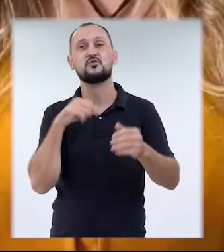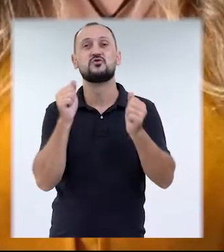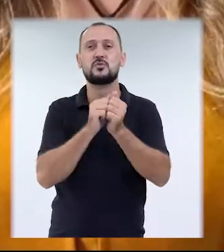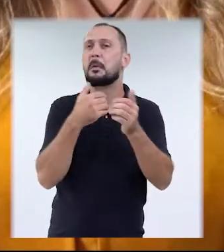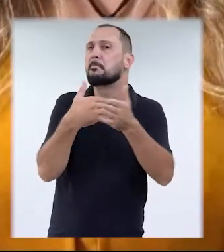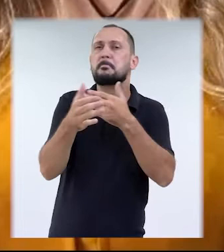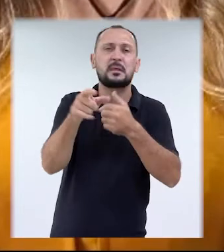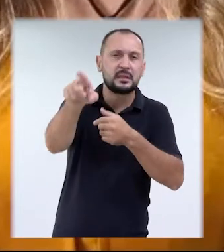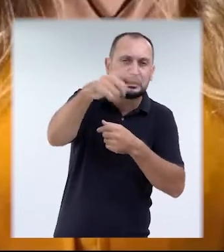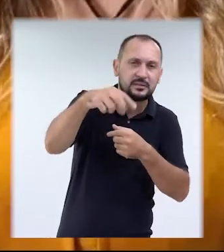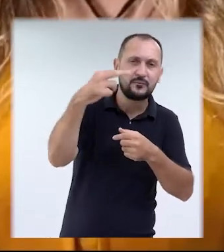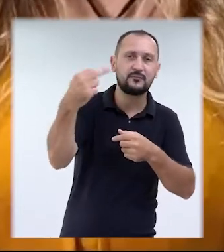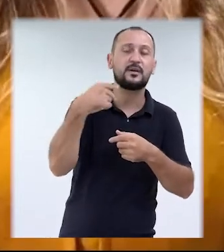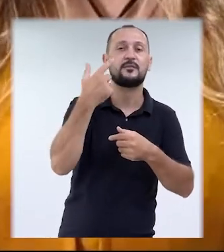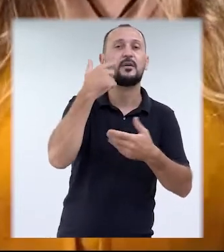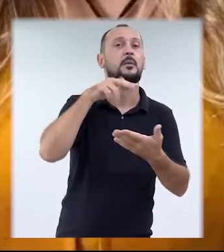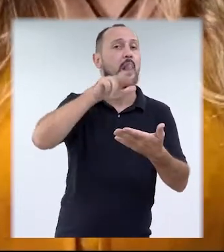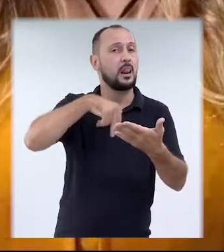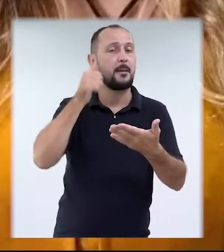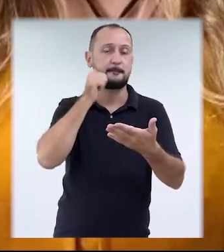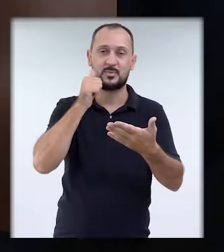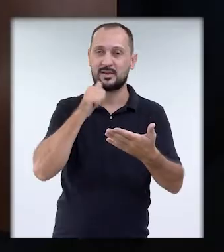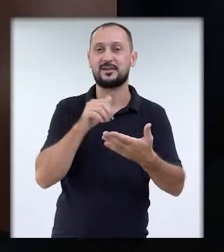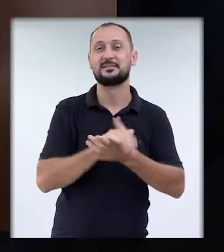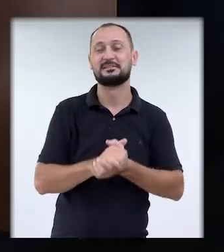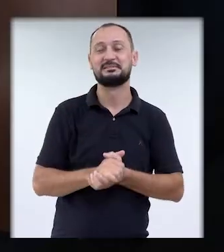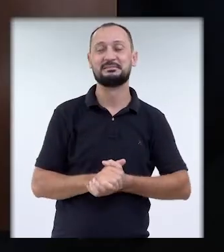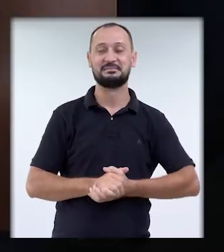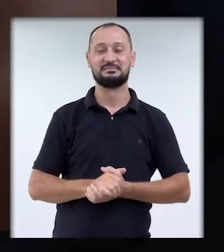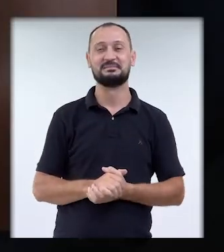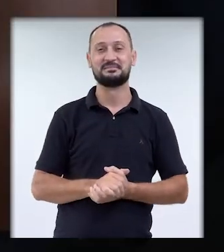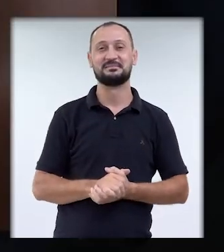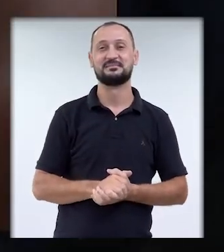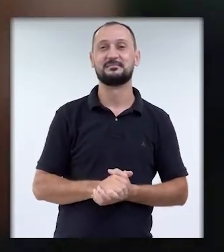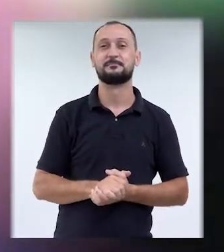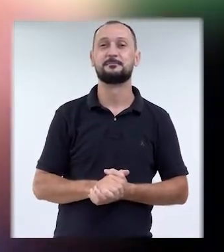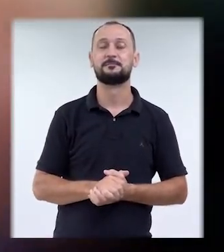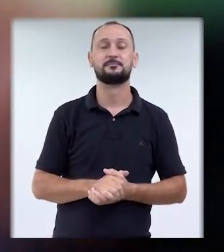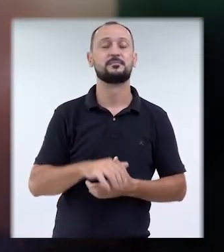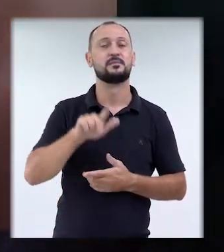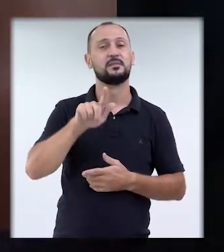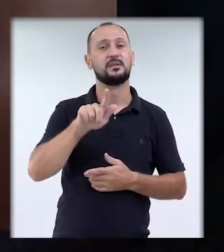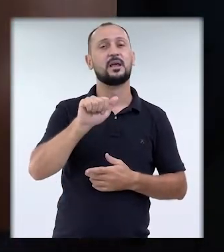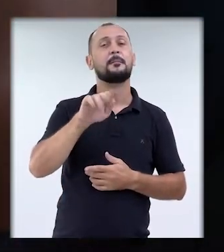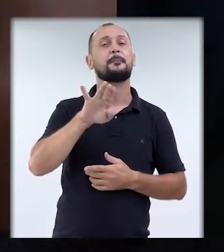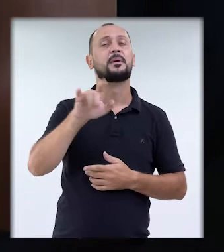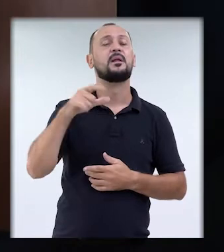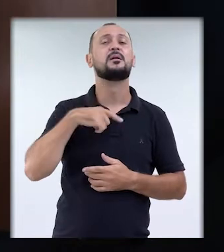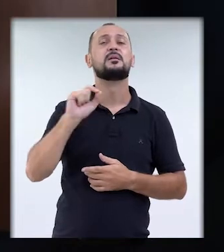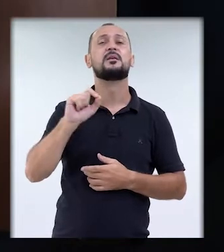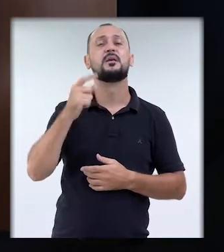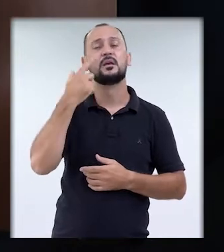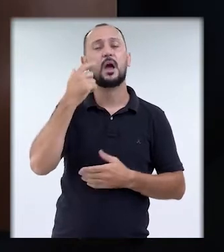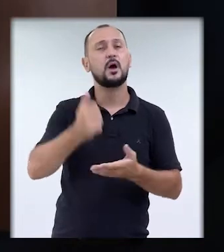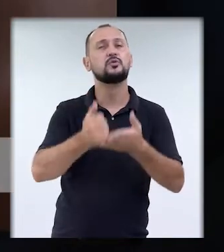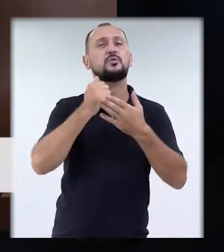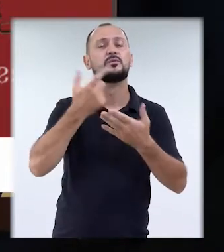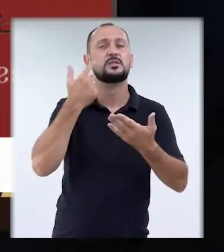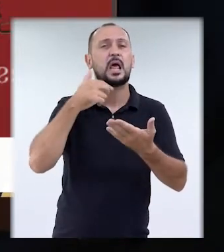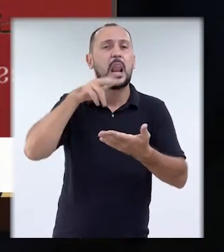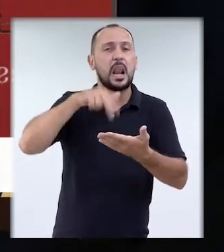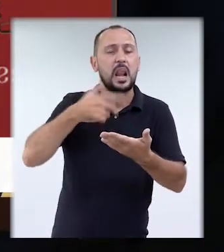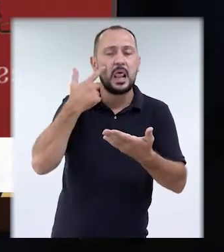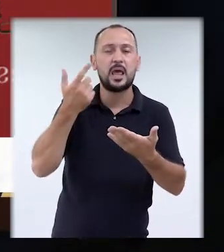também todos os espectadores, gente. Vamos ler Mulheres. É isso aí. Gabriela, o que te levou a ler Mulheres que Correm com